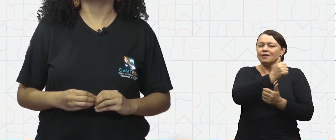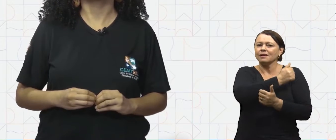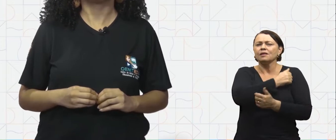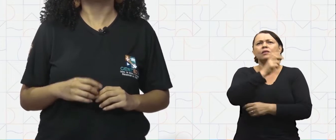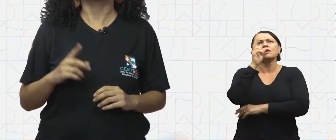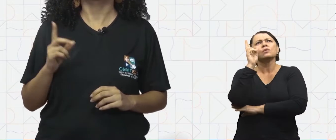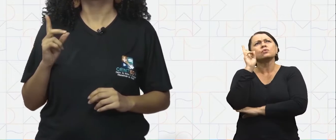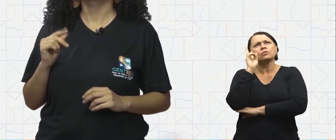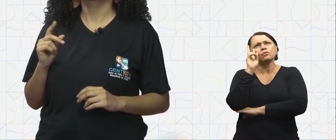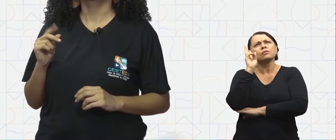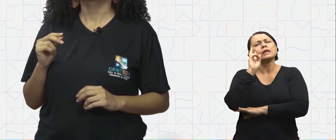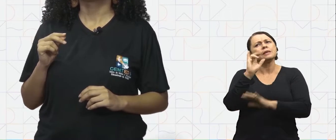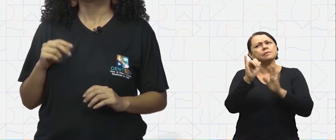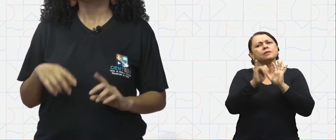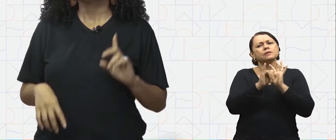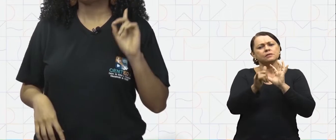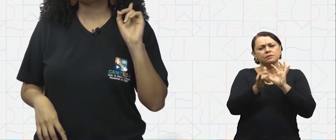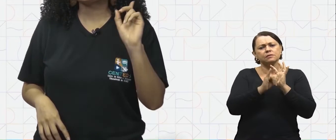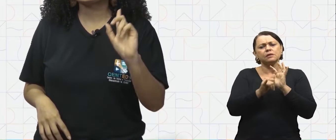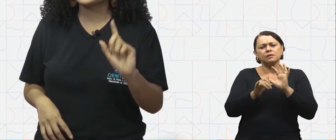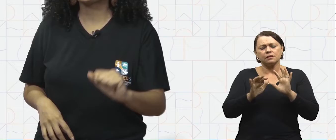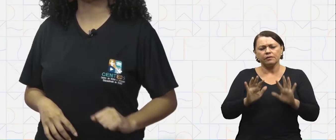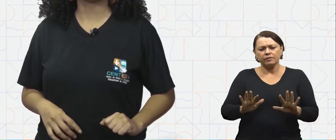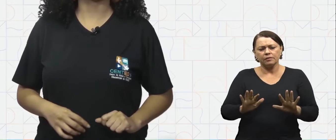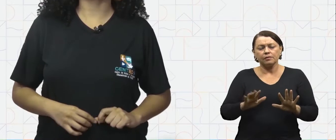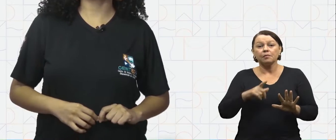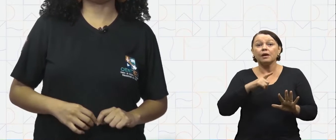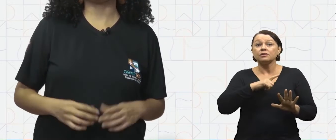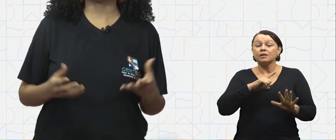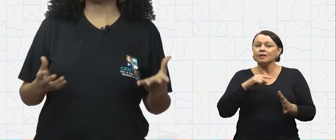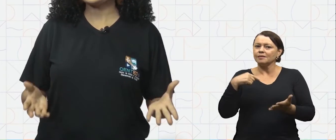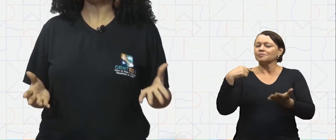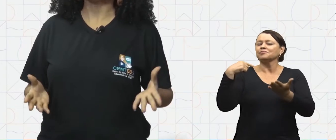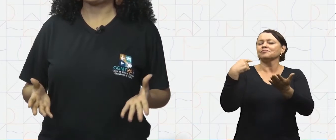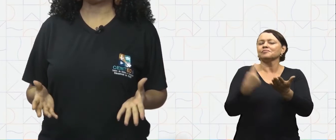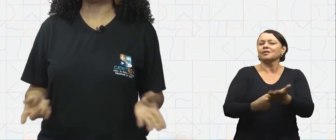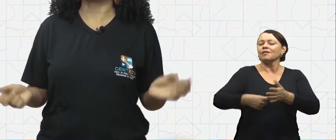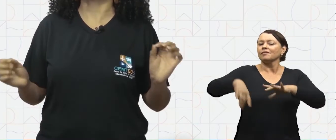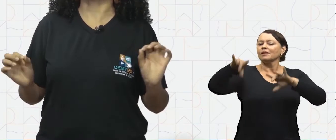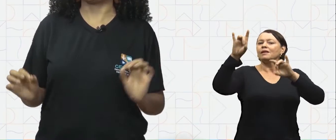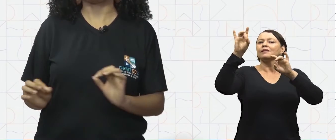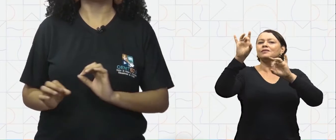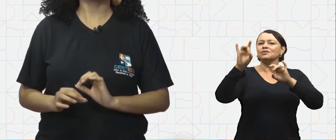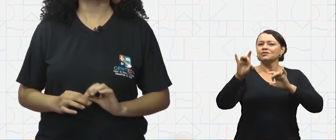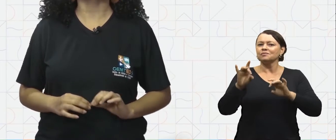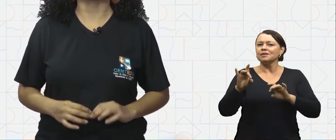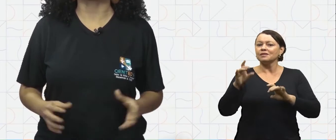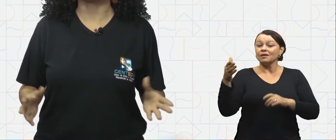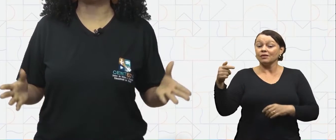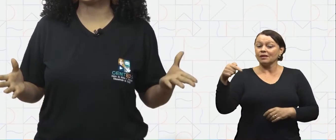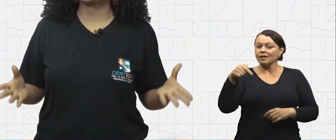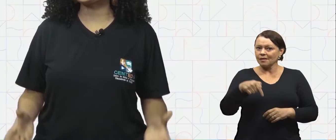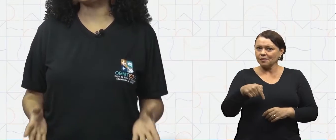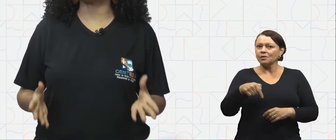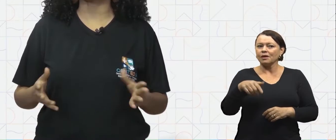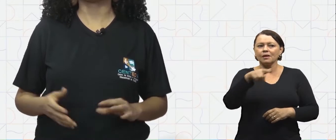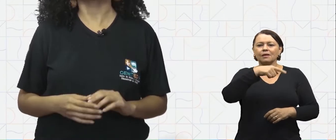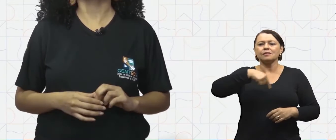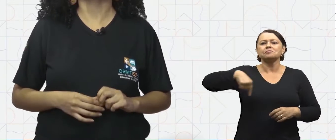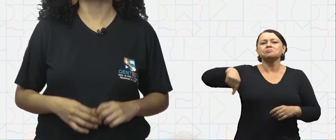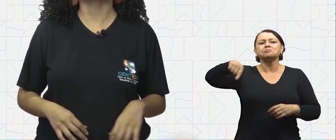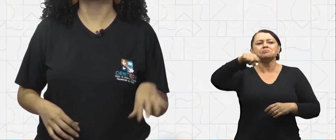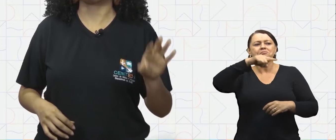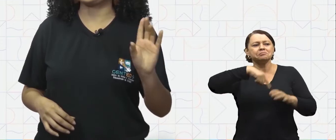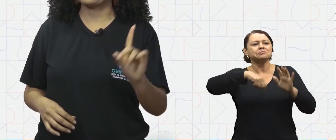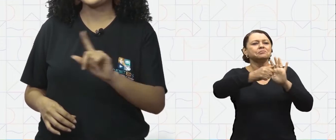lembrando dessa fábula. Mas ainda temos uma convidada especial que está por aqui, pelo estúdio do